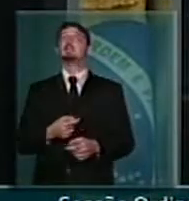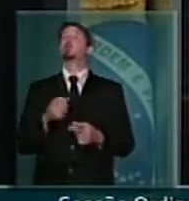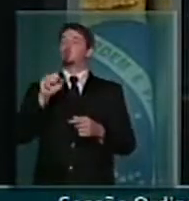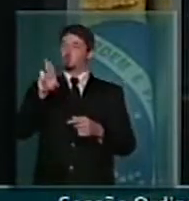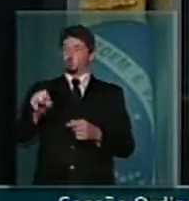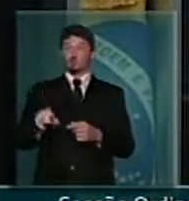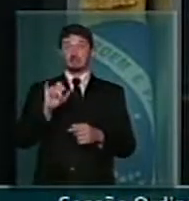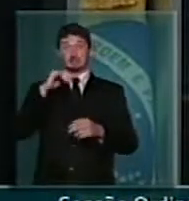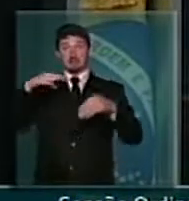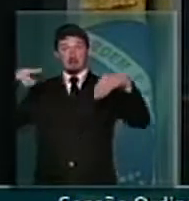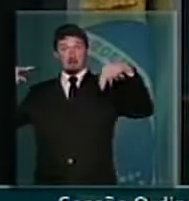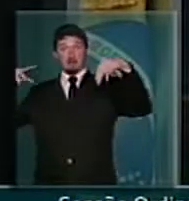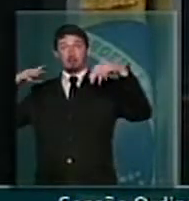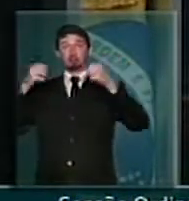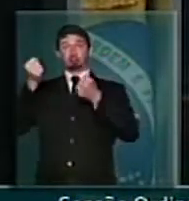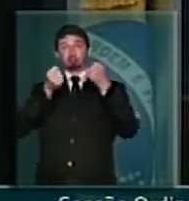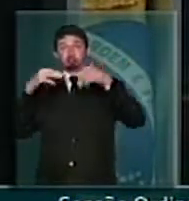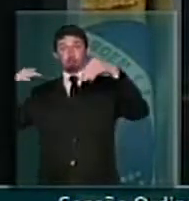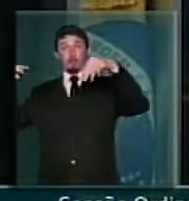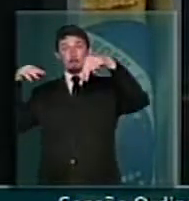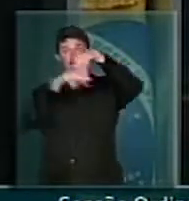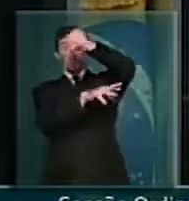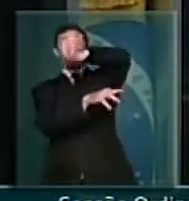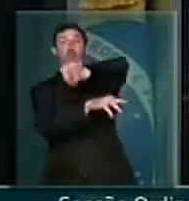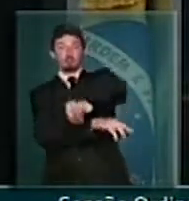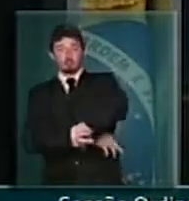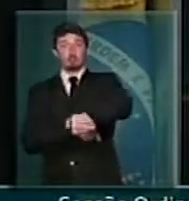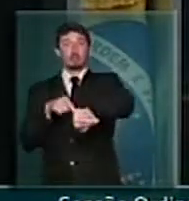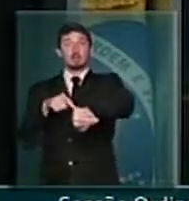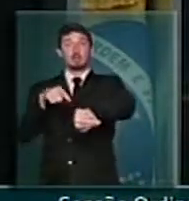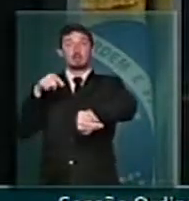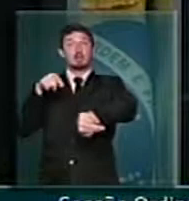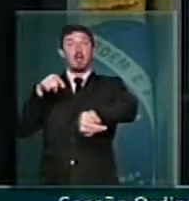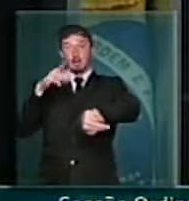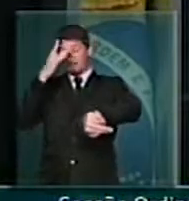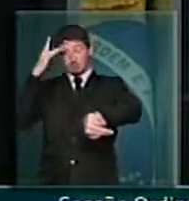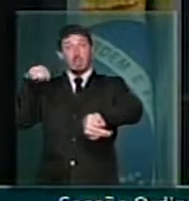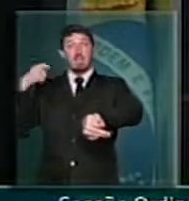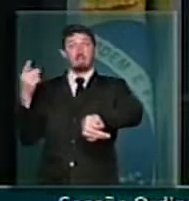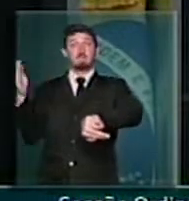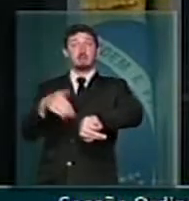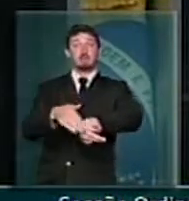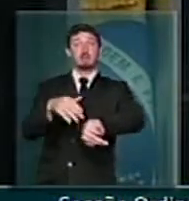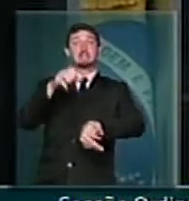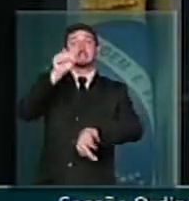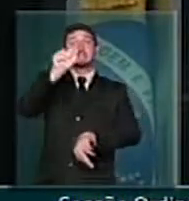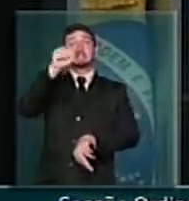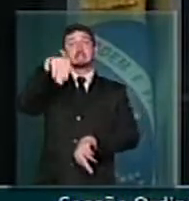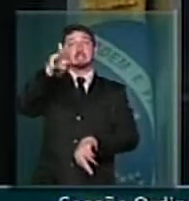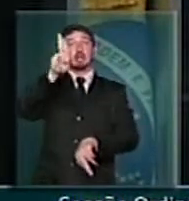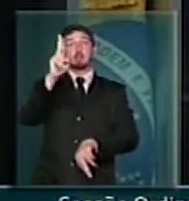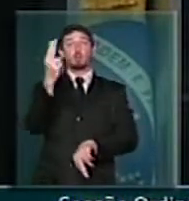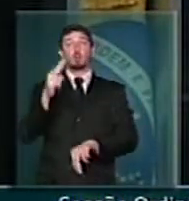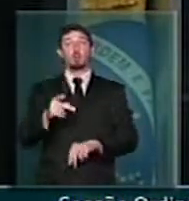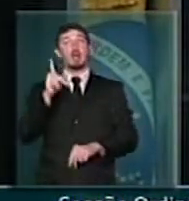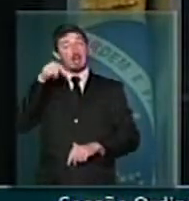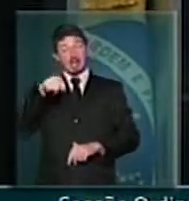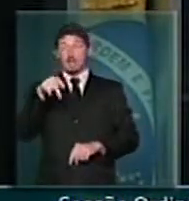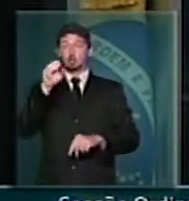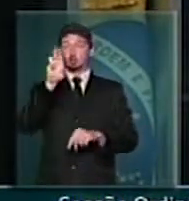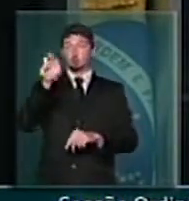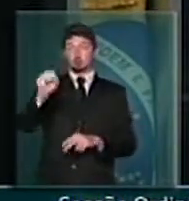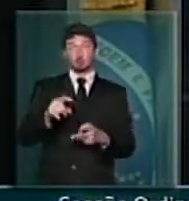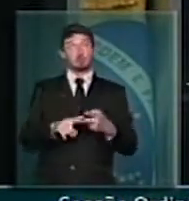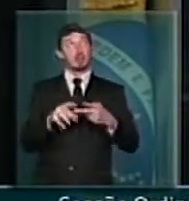rua, será socorrido pelo SAMU, que é SUS. Provavelmente vai para um hospital de emergência, que